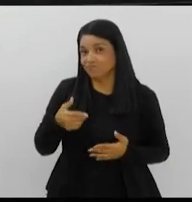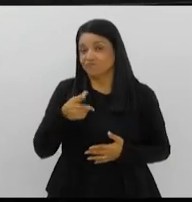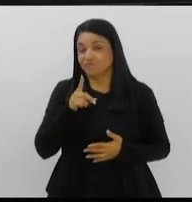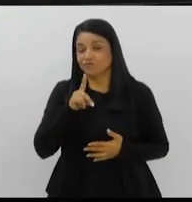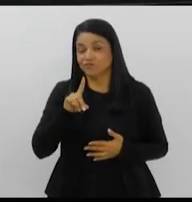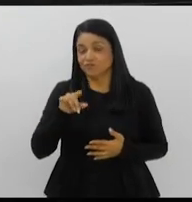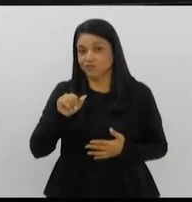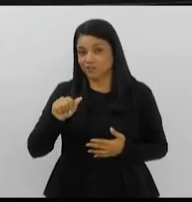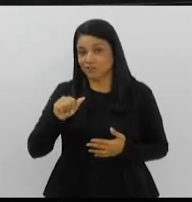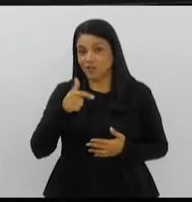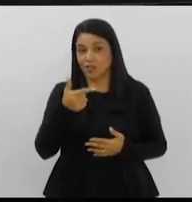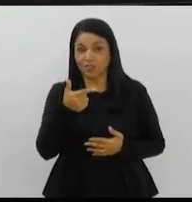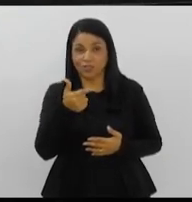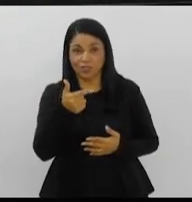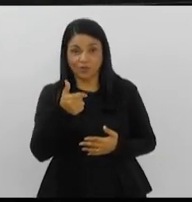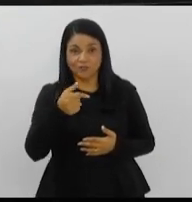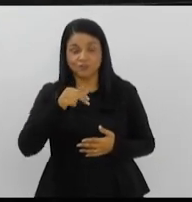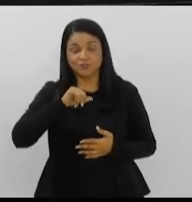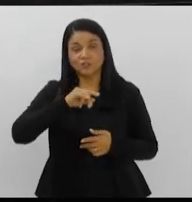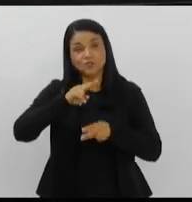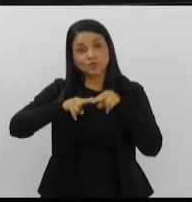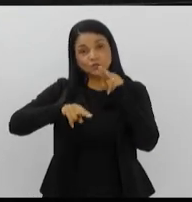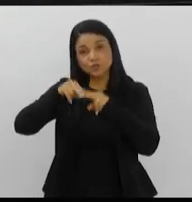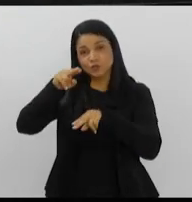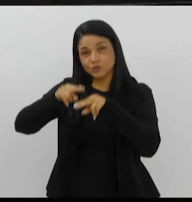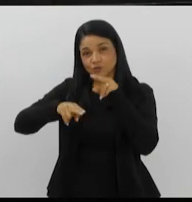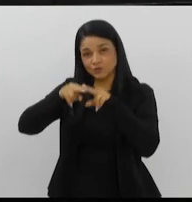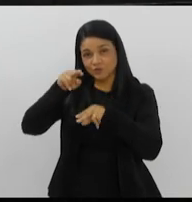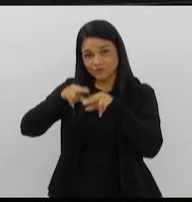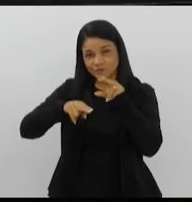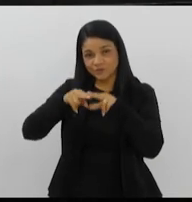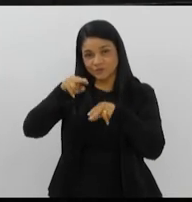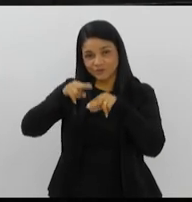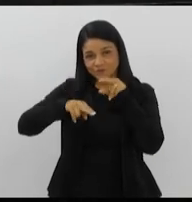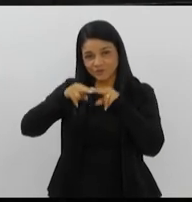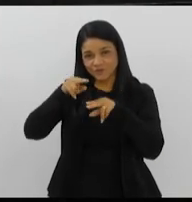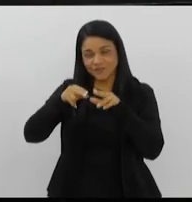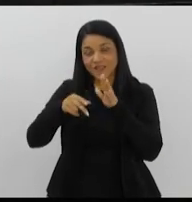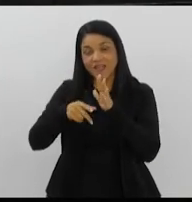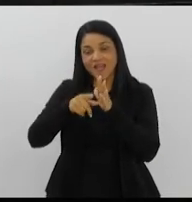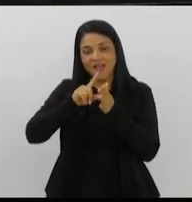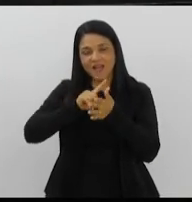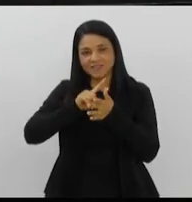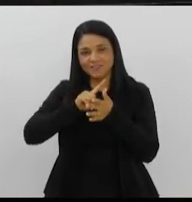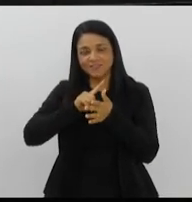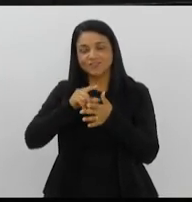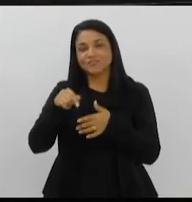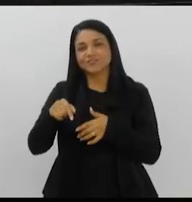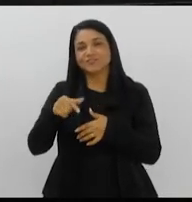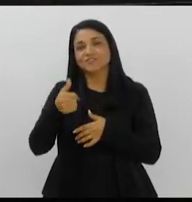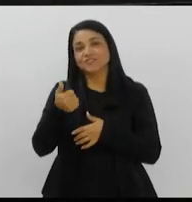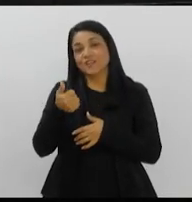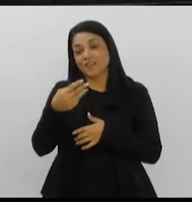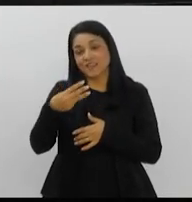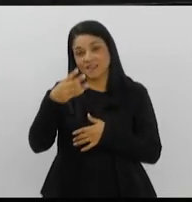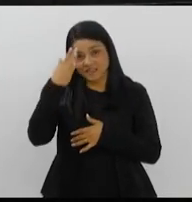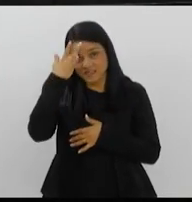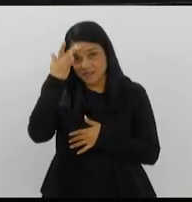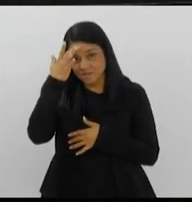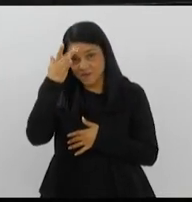12 de junho, véspera de Santo Antônio, deputado Flávio Serafim, é dia